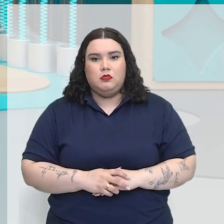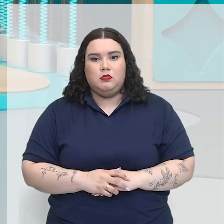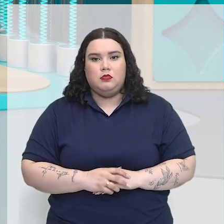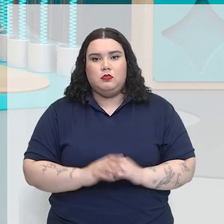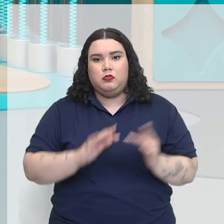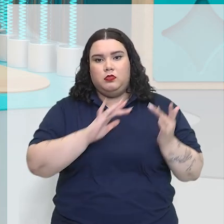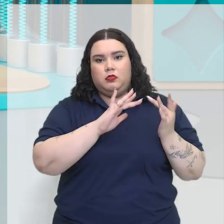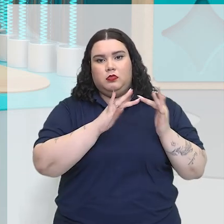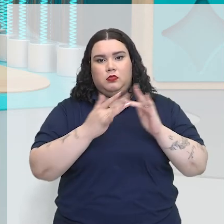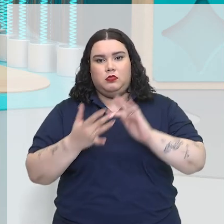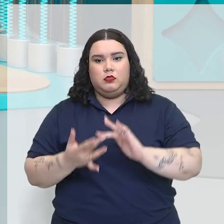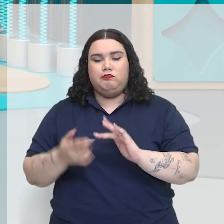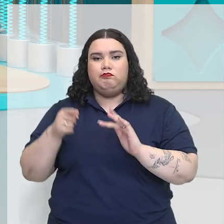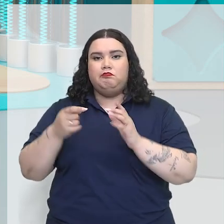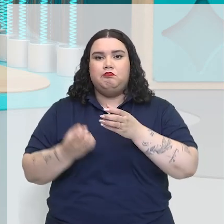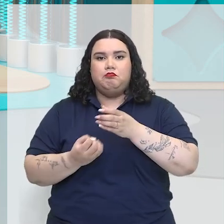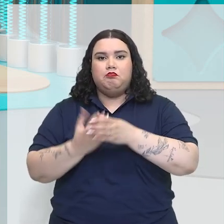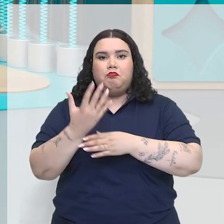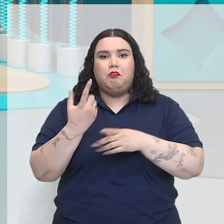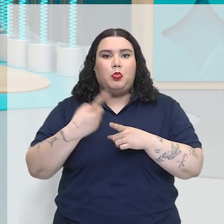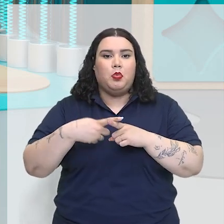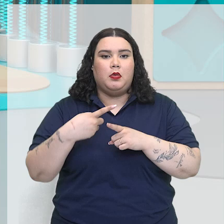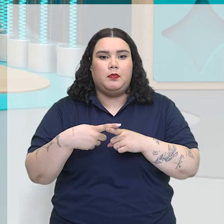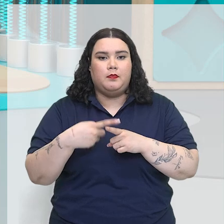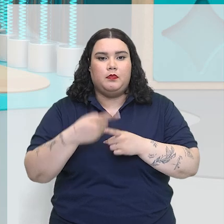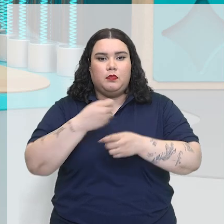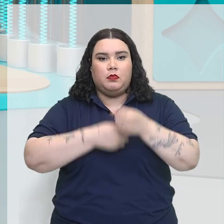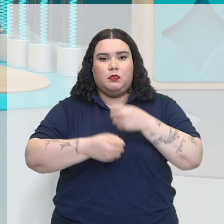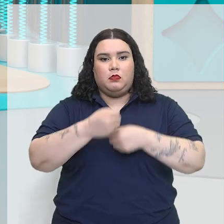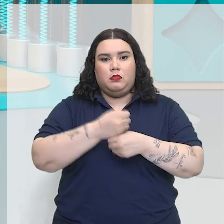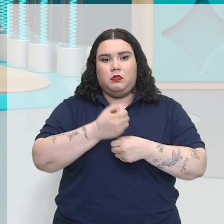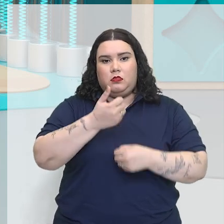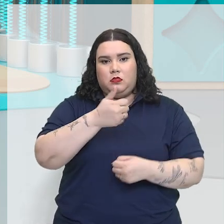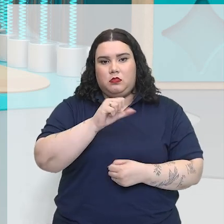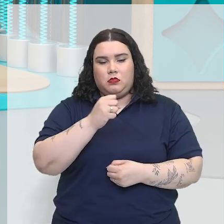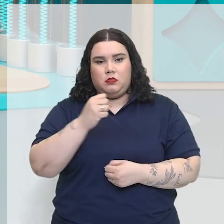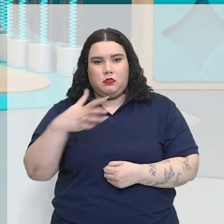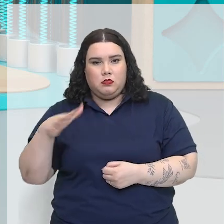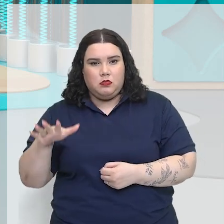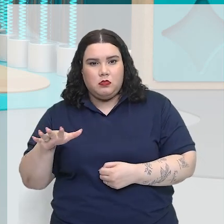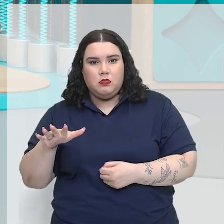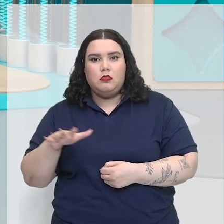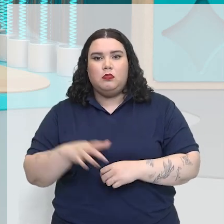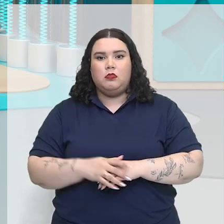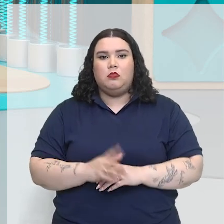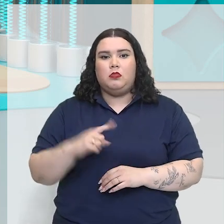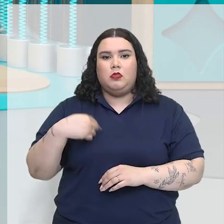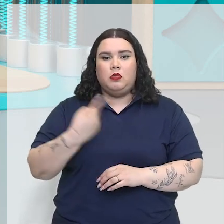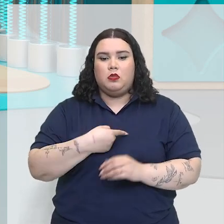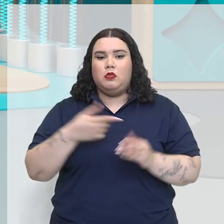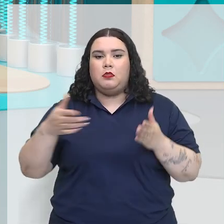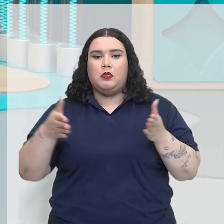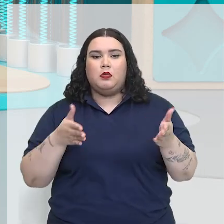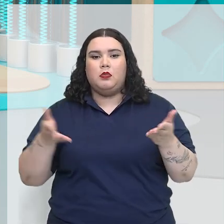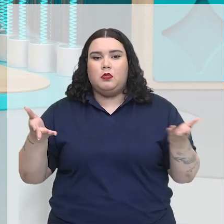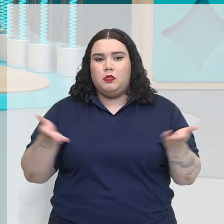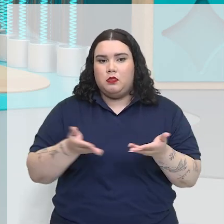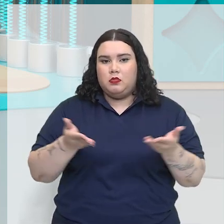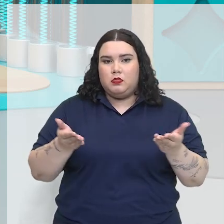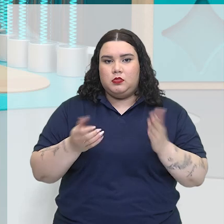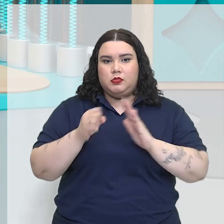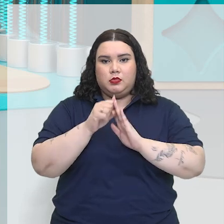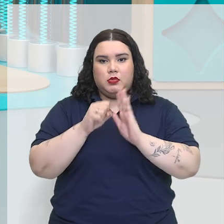do contexto em que essa obra foi criada, né, de 1800 e pouco, para a nossa época hoje, né,